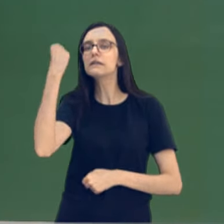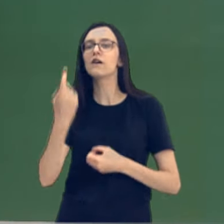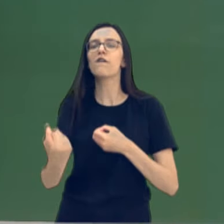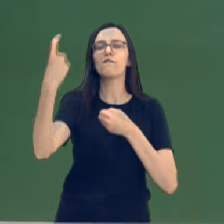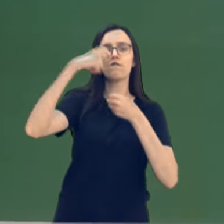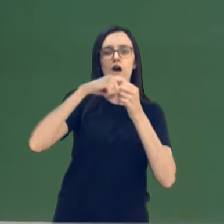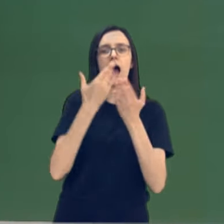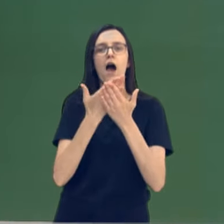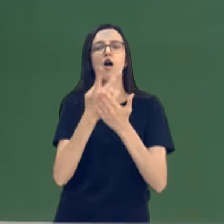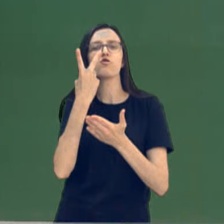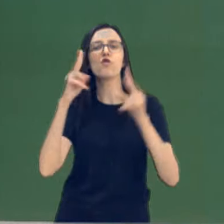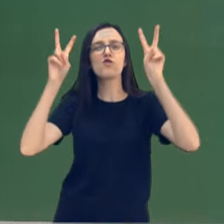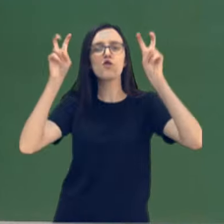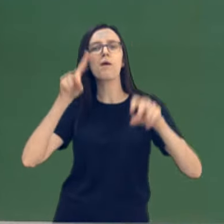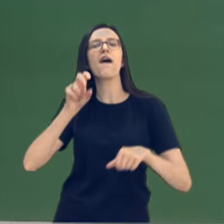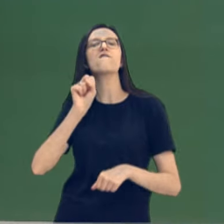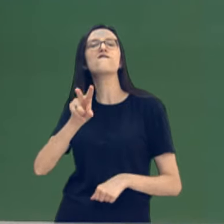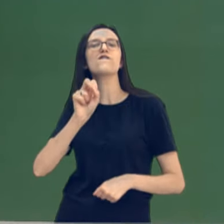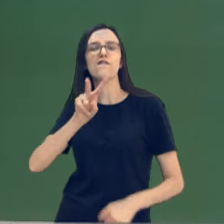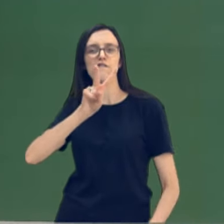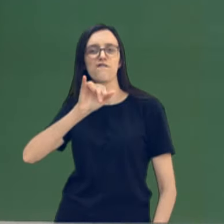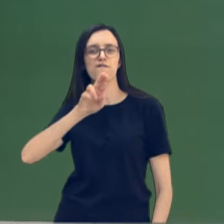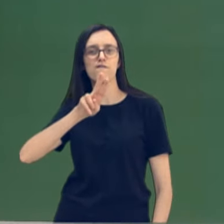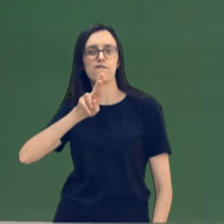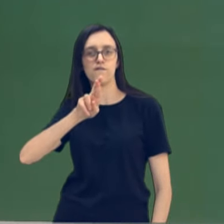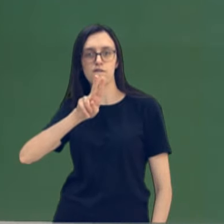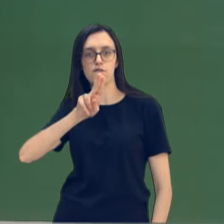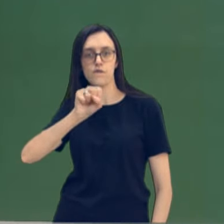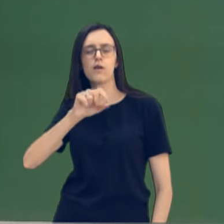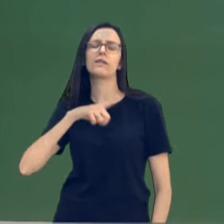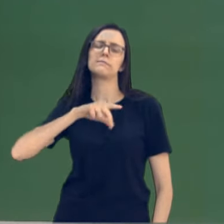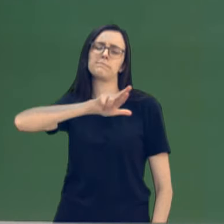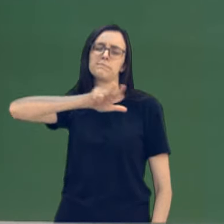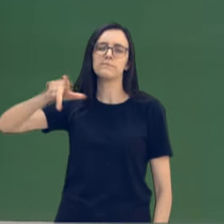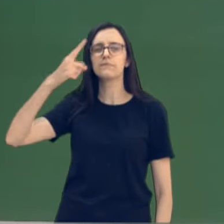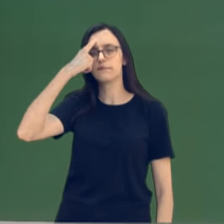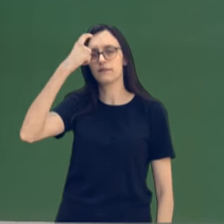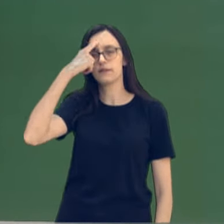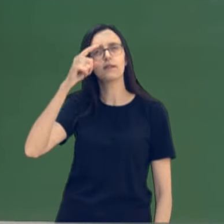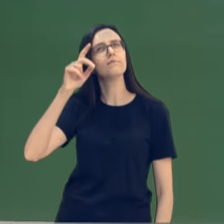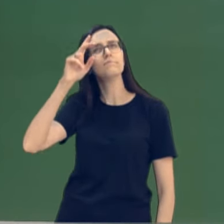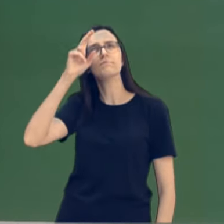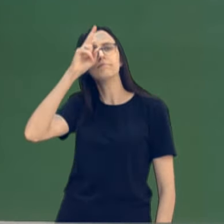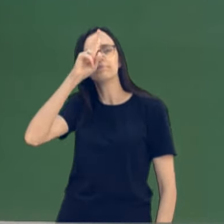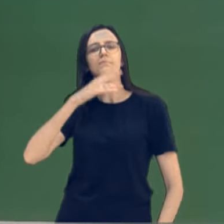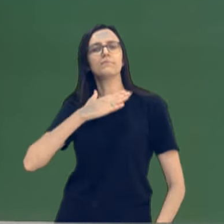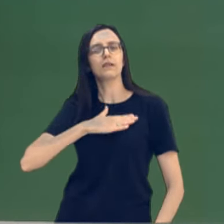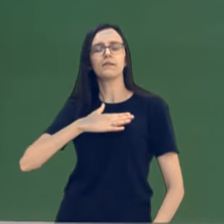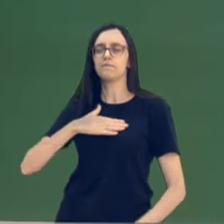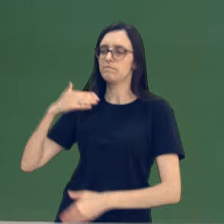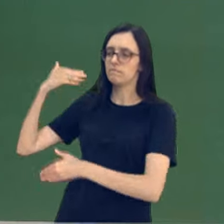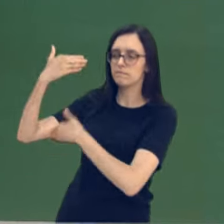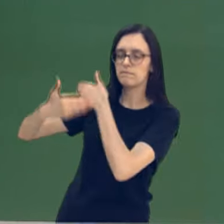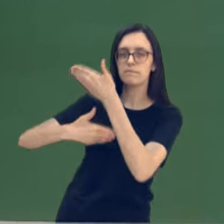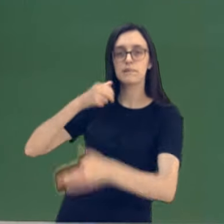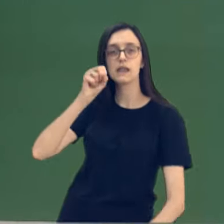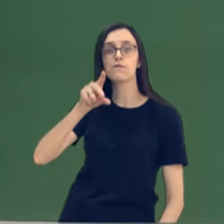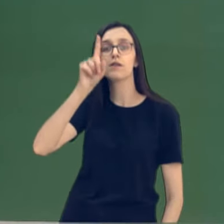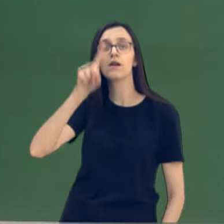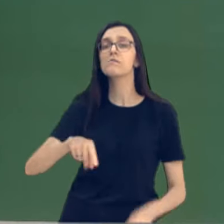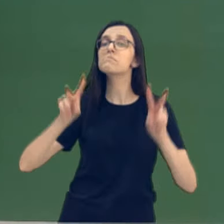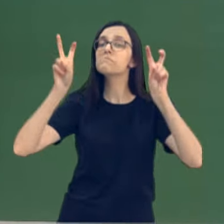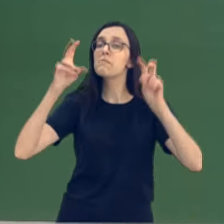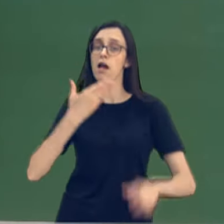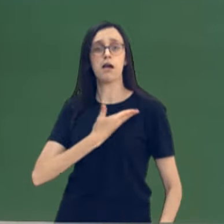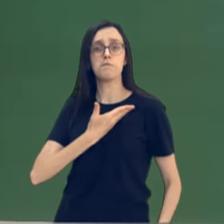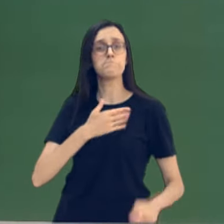2 sobre vírus, assiste ela com calma. Tem várias outras ideias com vírus sendo tratados como coisas amigáveis para o ser